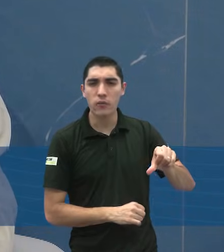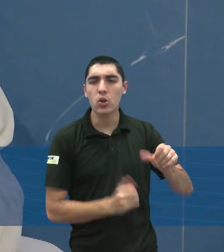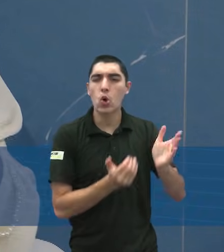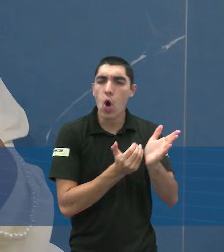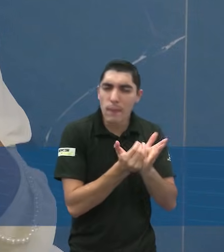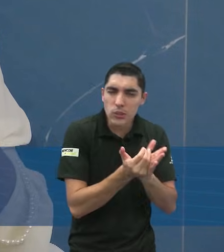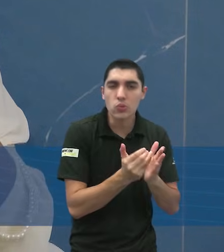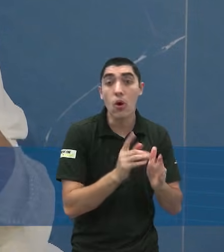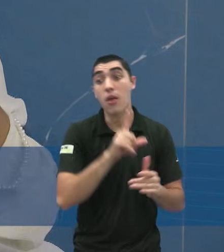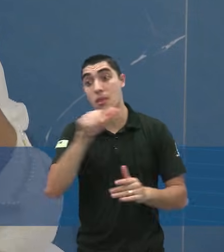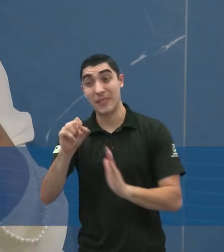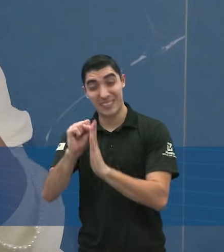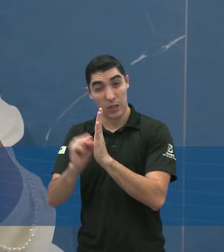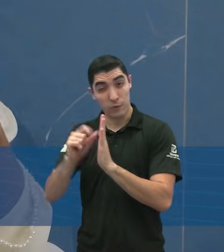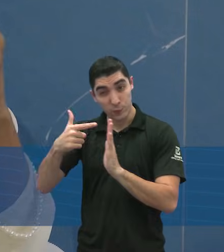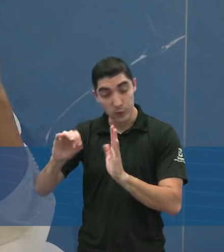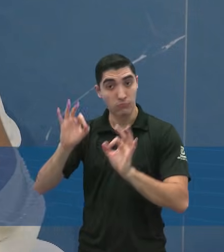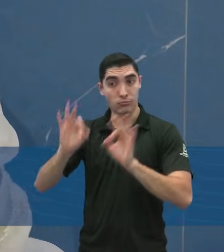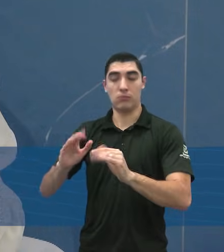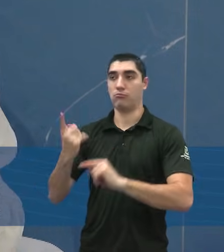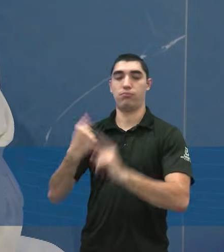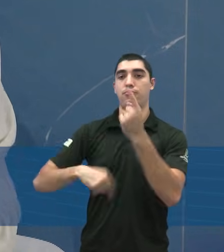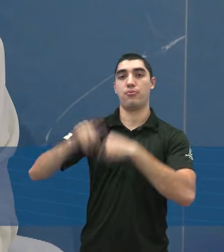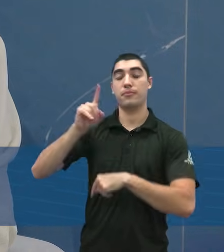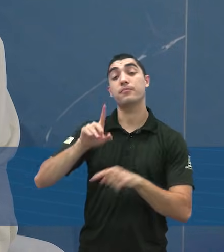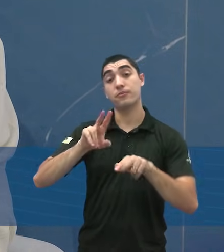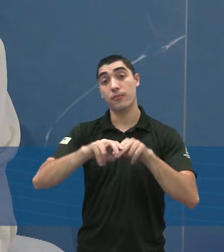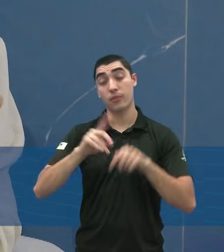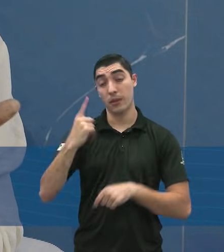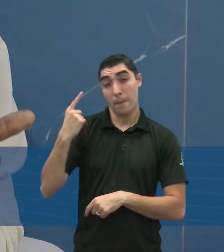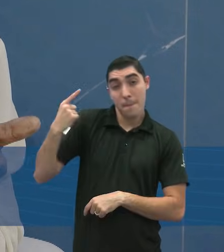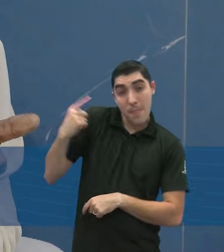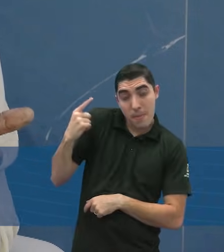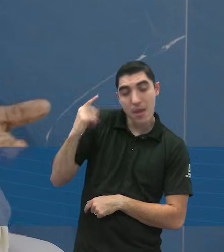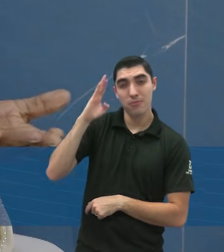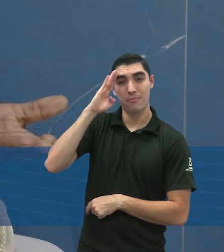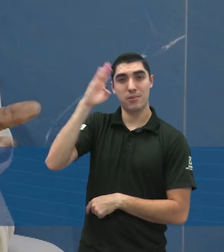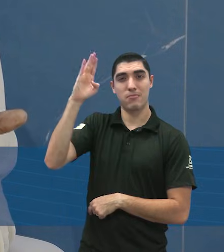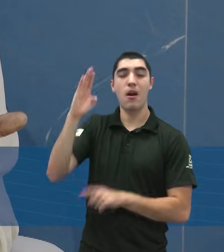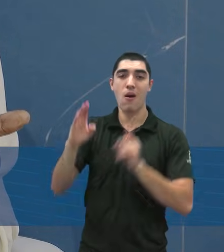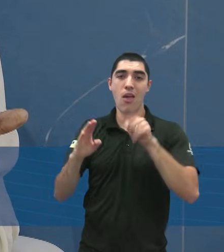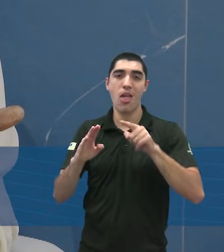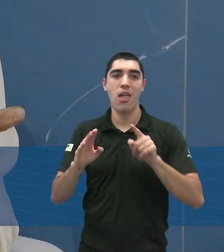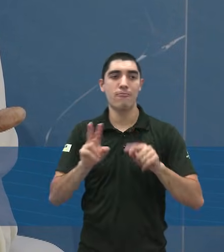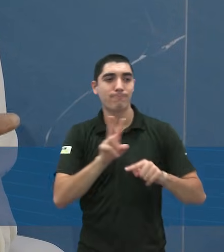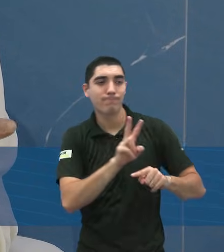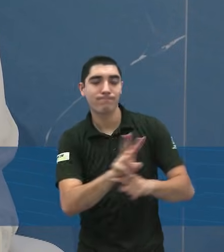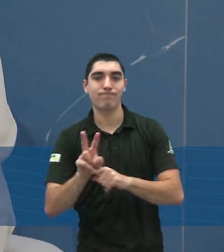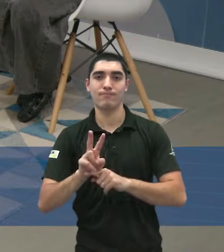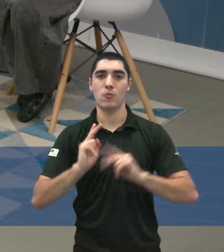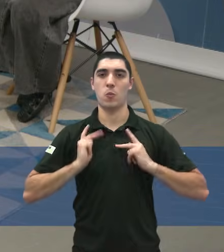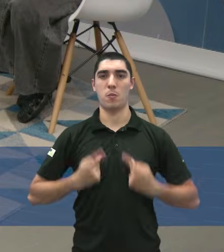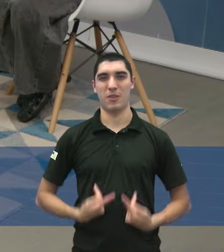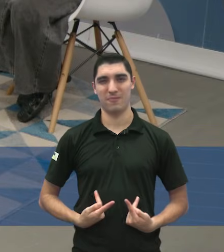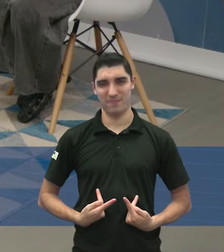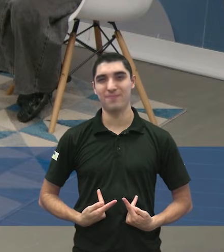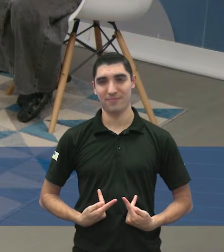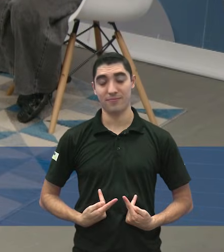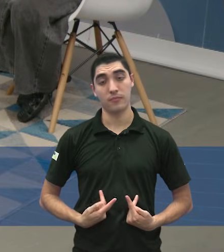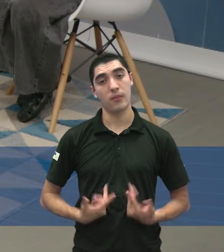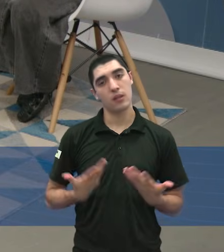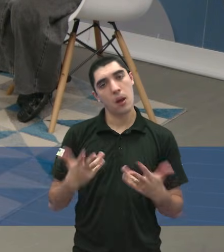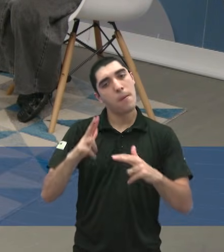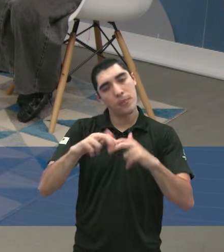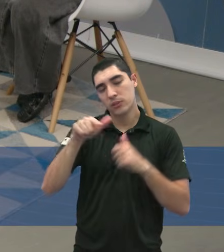abolição. A primeira, a mais prioritária realmente são a questão humana, né? Então é natural que